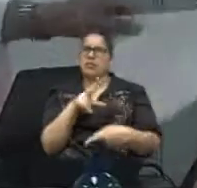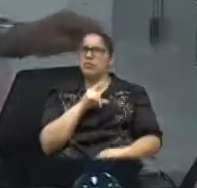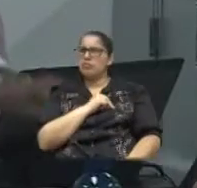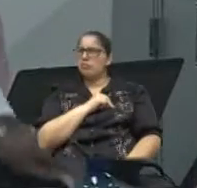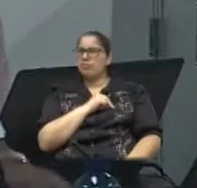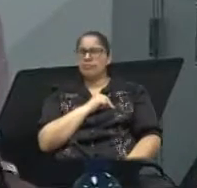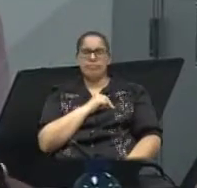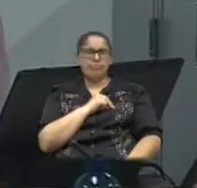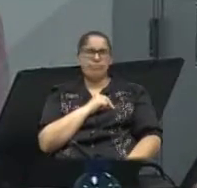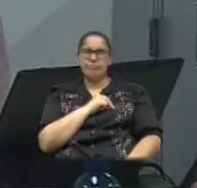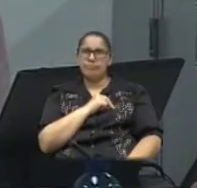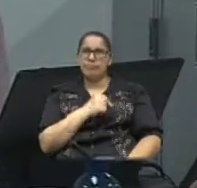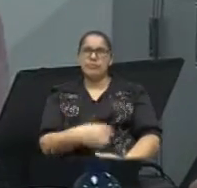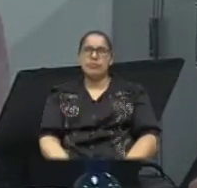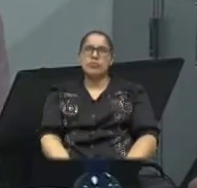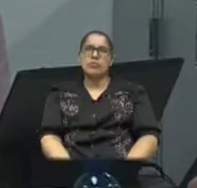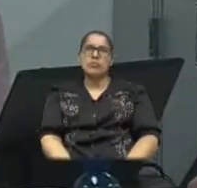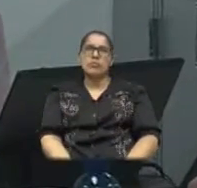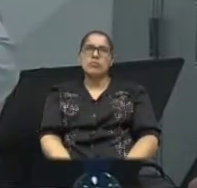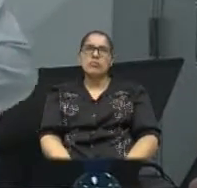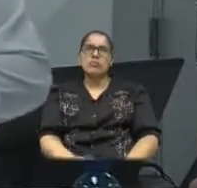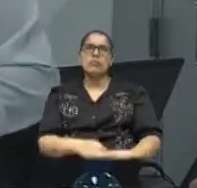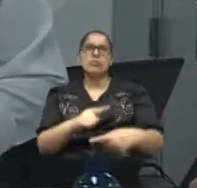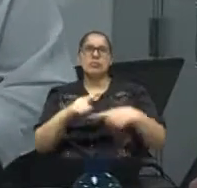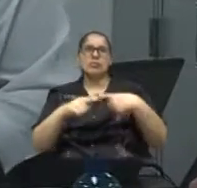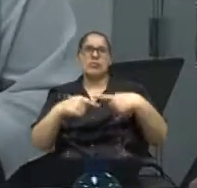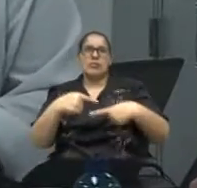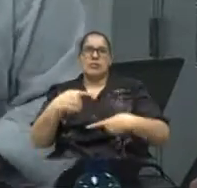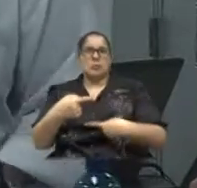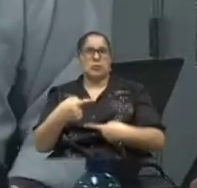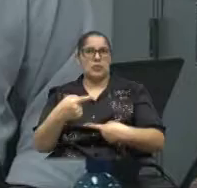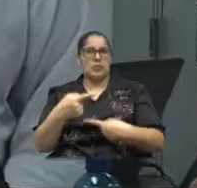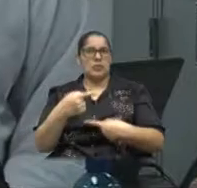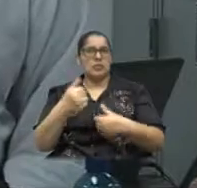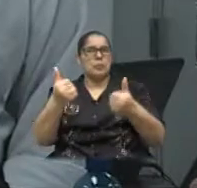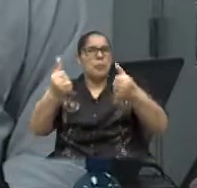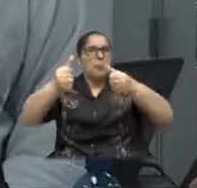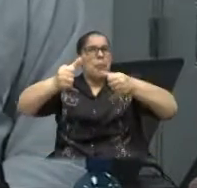agora. Aí começa a ficar um pouquinho mais pesado.